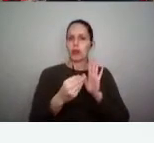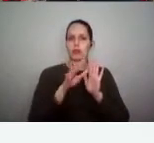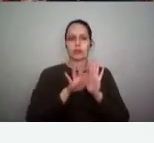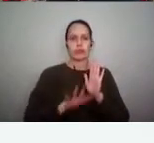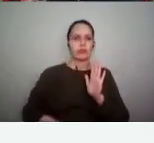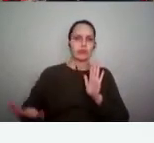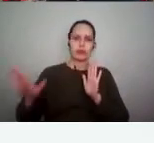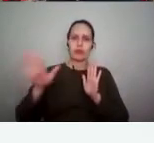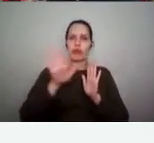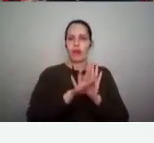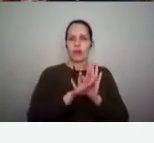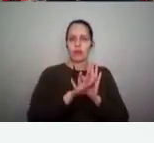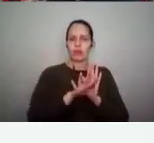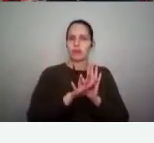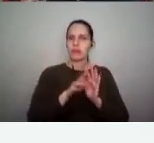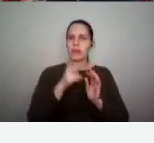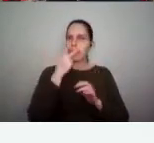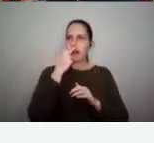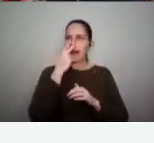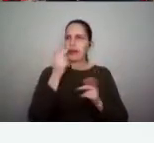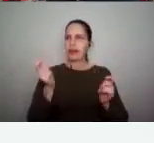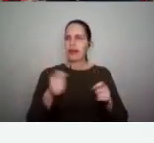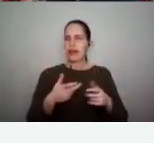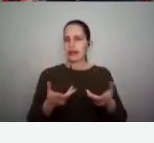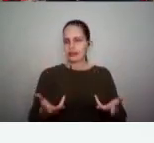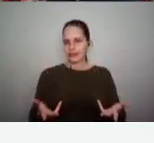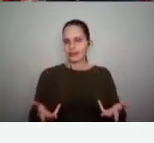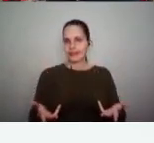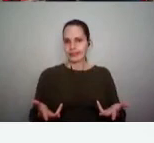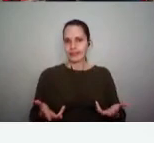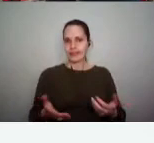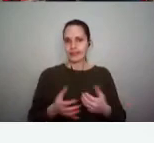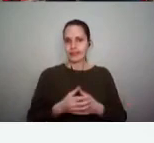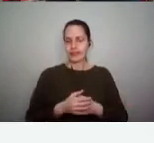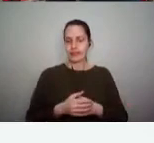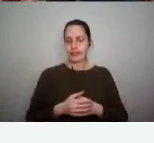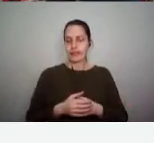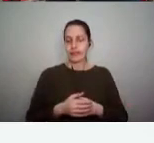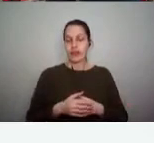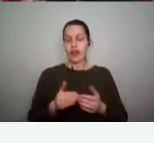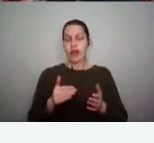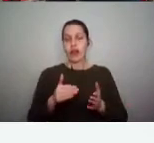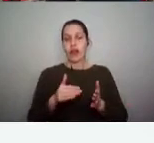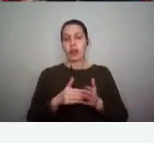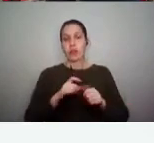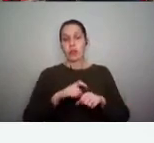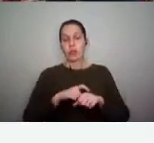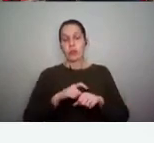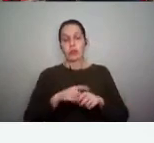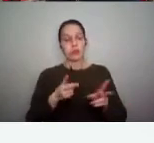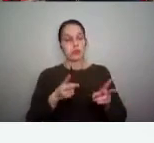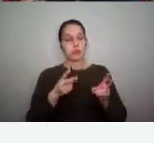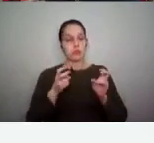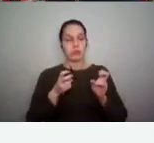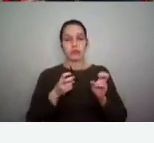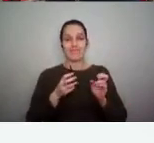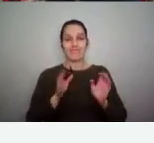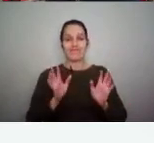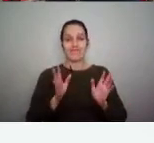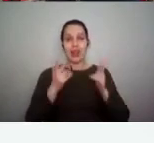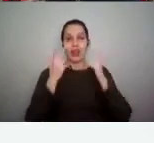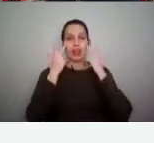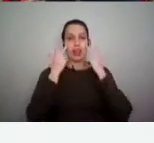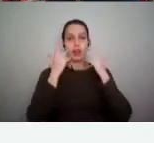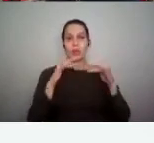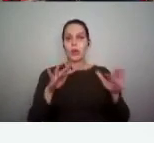como se isso fosse possível, né? Até que a gente se deu conta que isso é uma condição natural, né, porque ela é